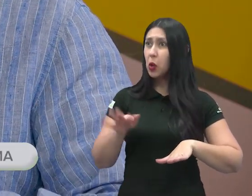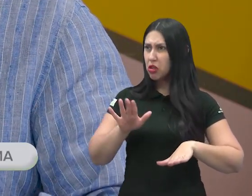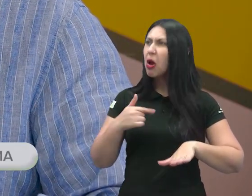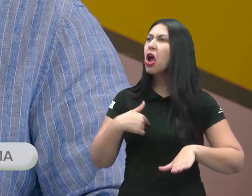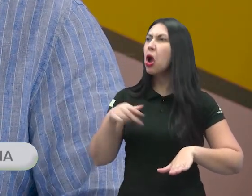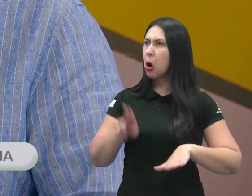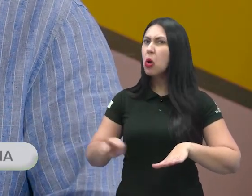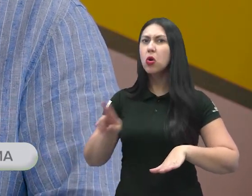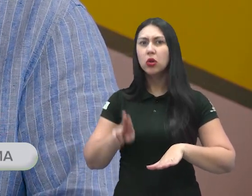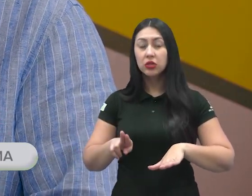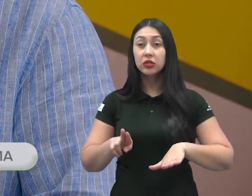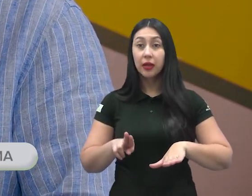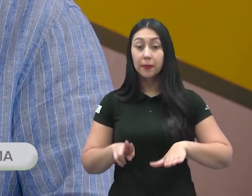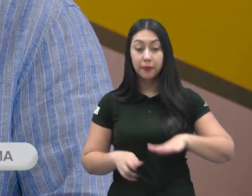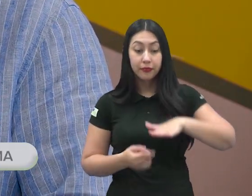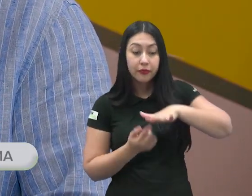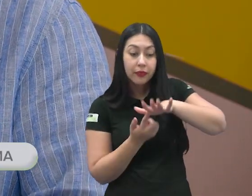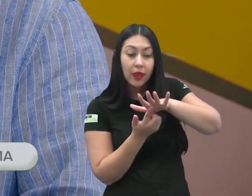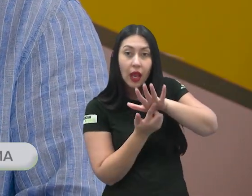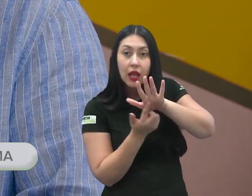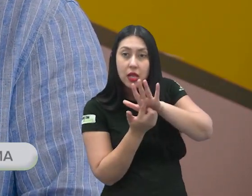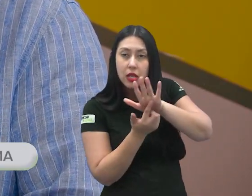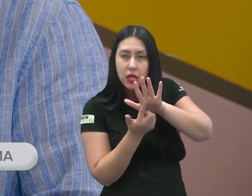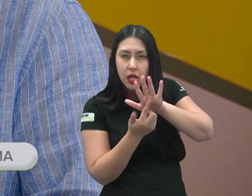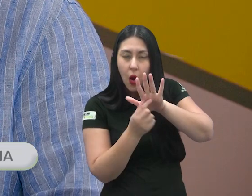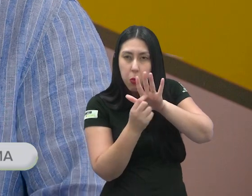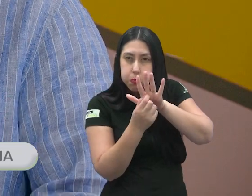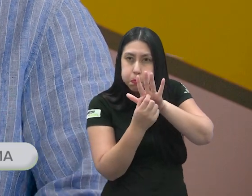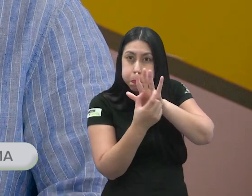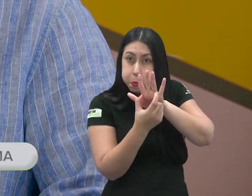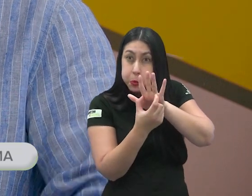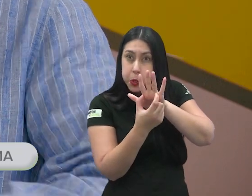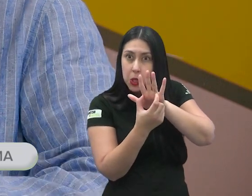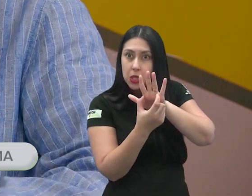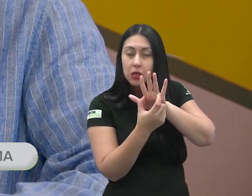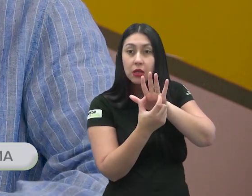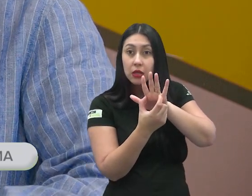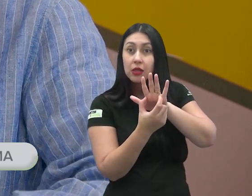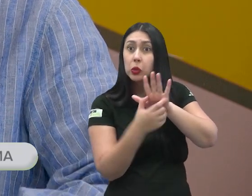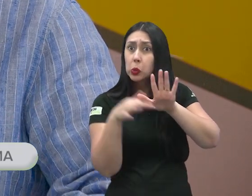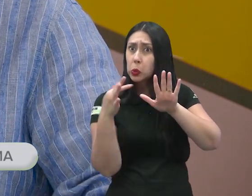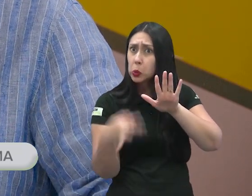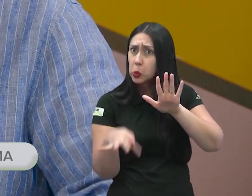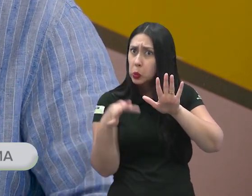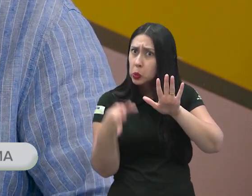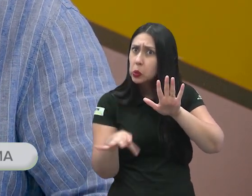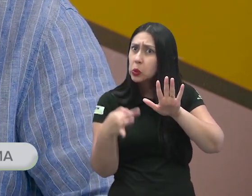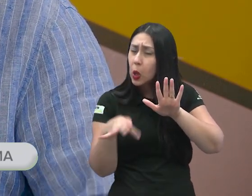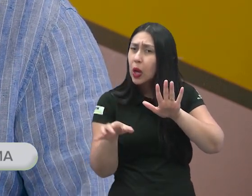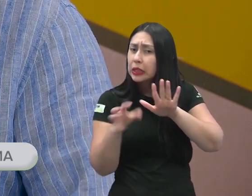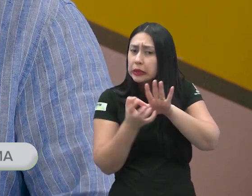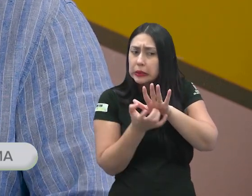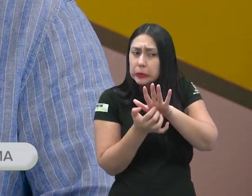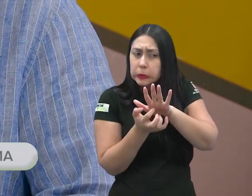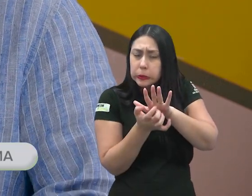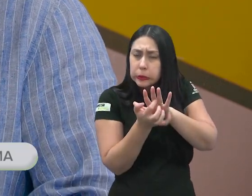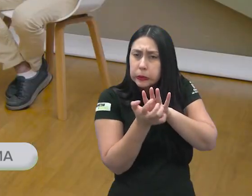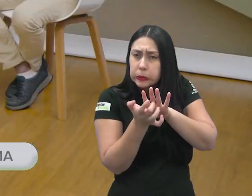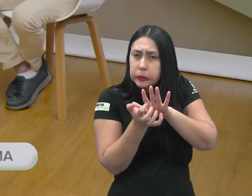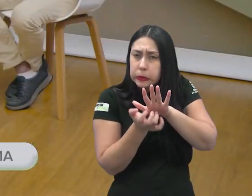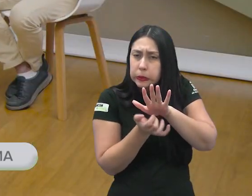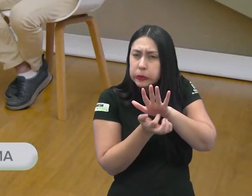neuroma de Morton, que é essa calosidade no nervo interdigital, é muito doloroso, dá formigamento, causa